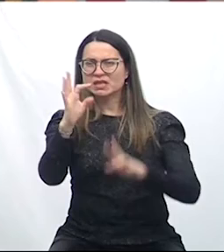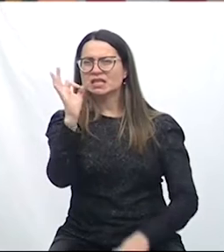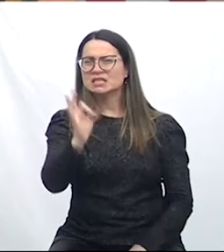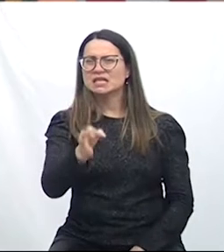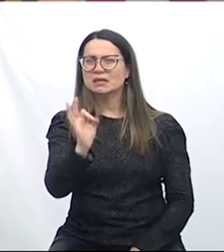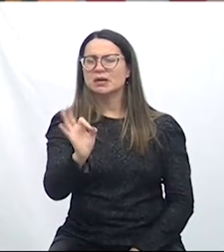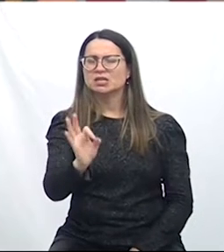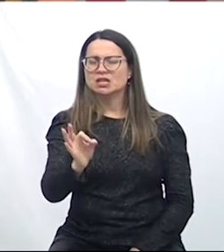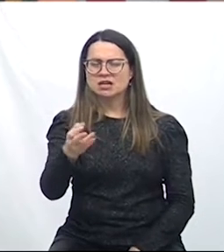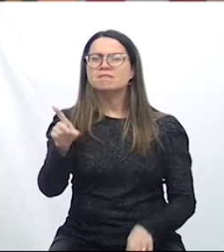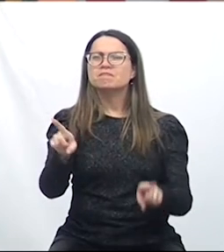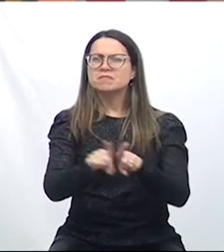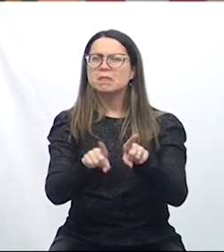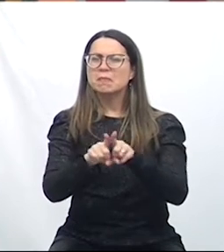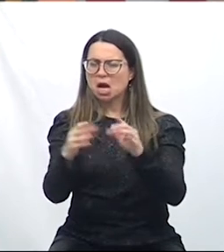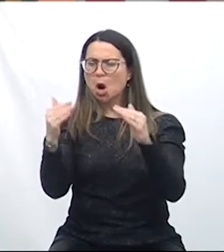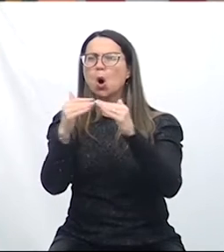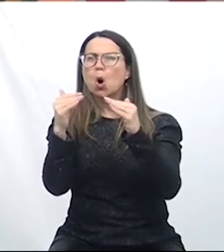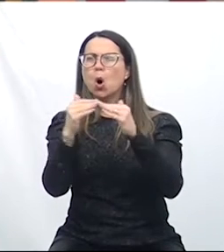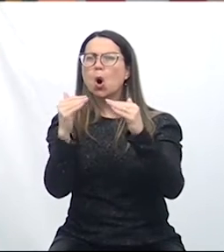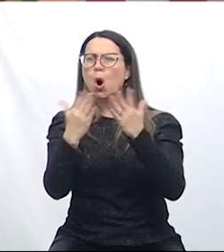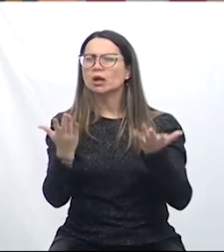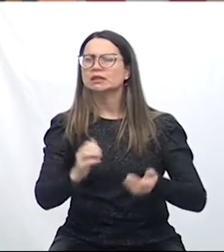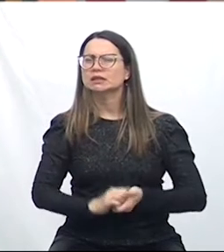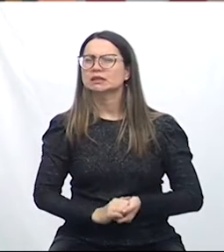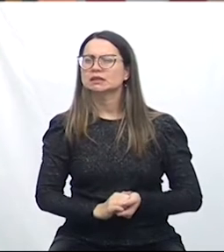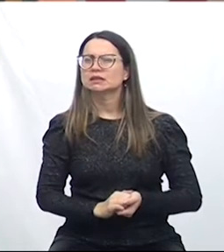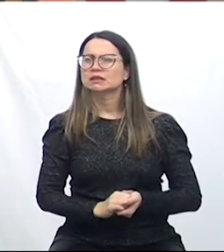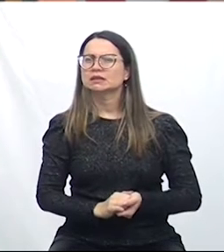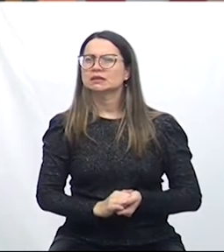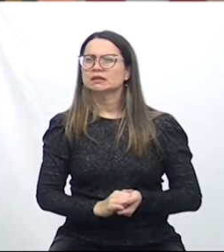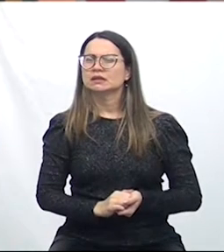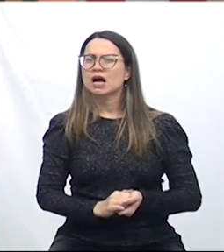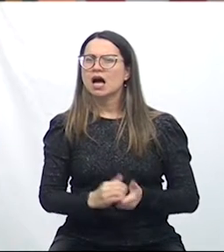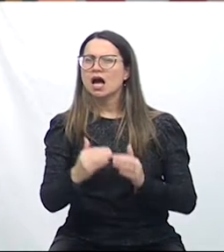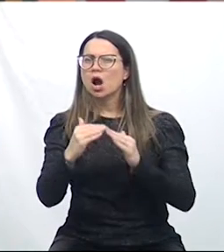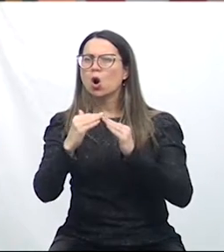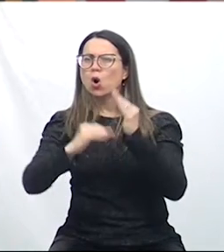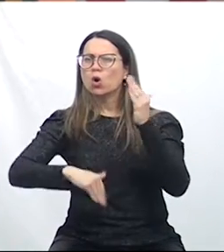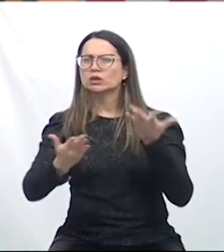levanta essa bandeira também. Ele é contra a liberação da maconha.